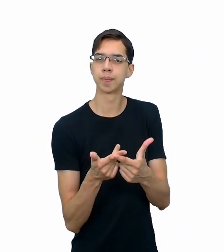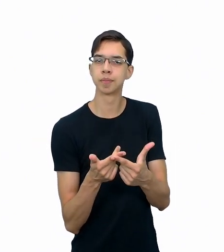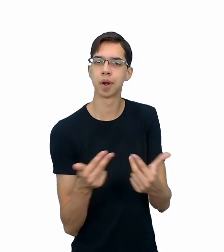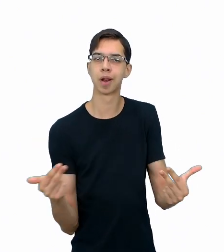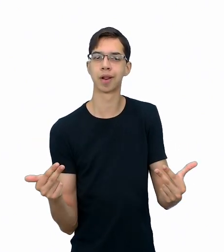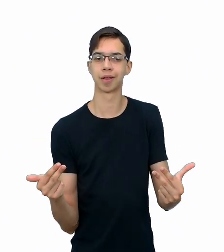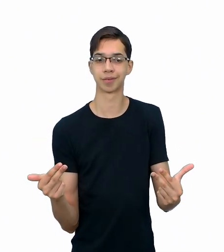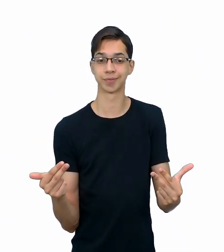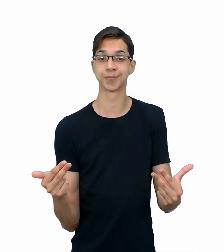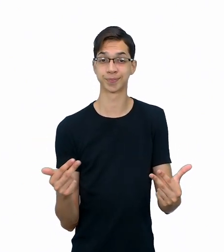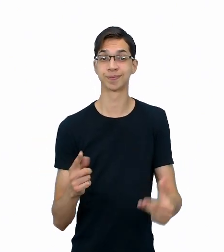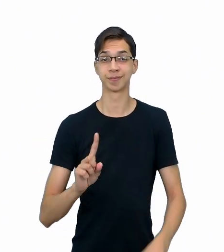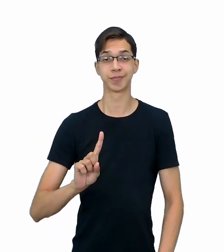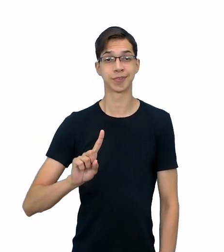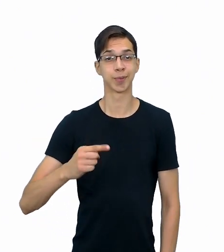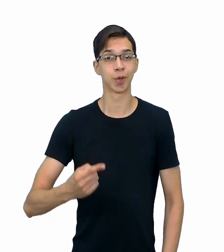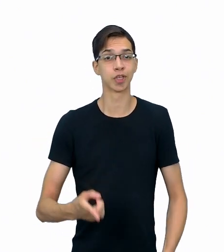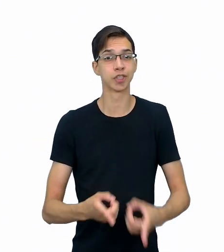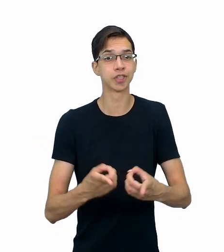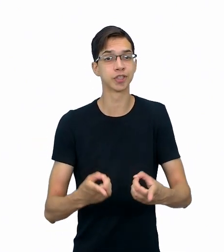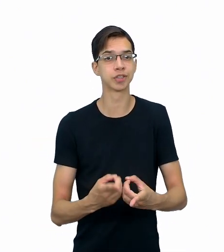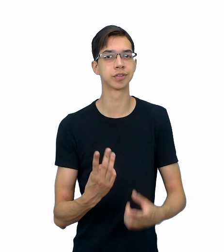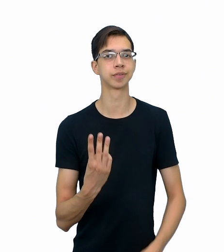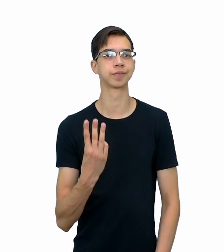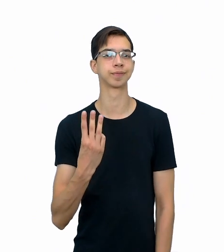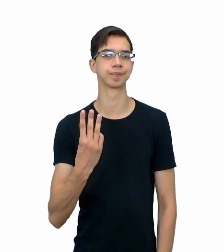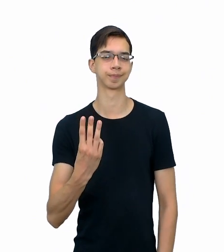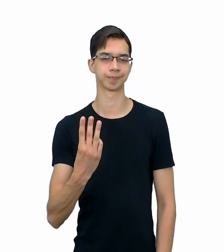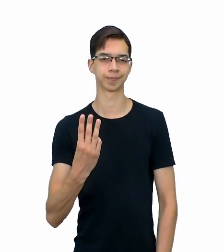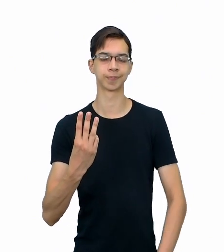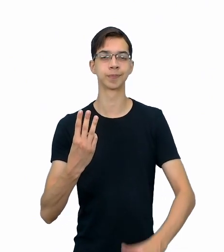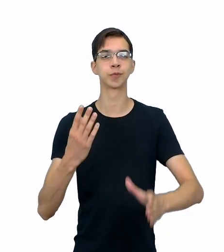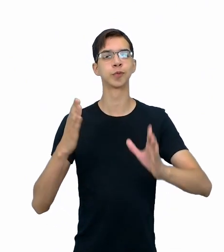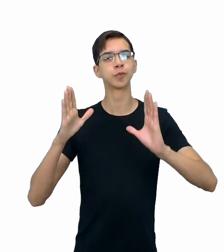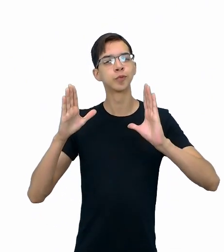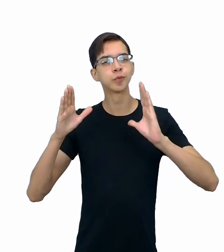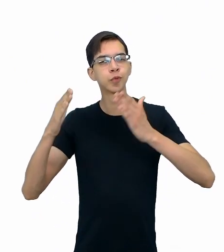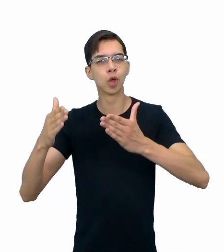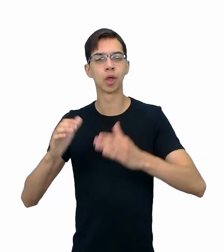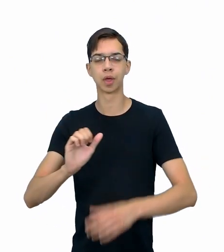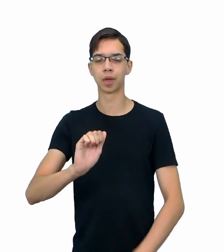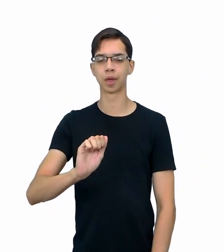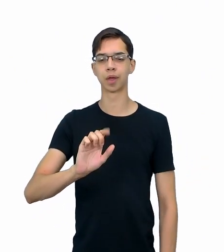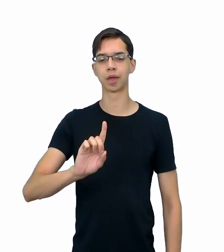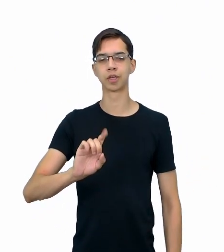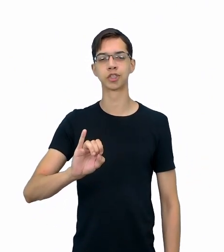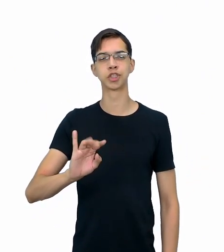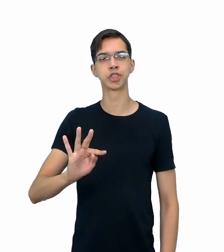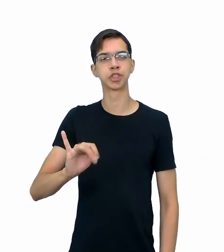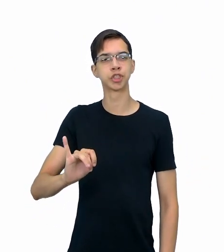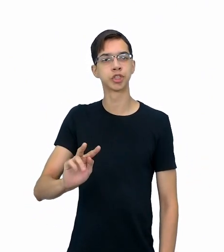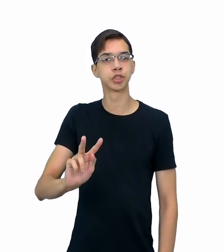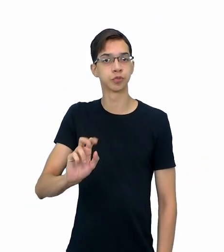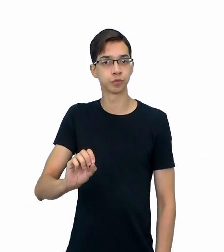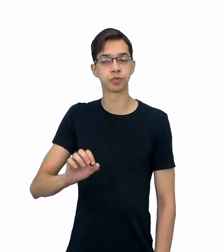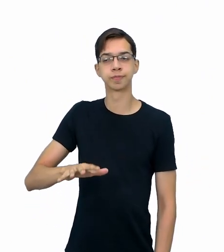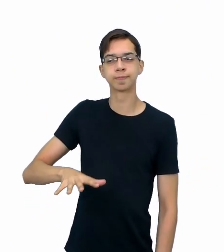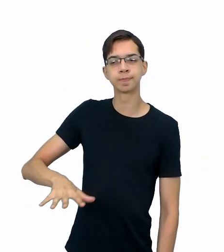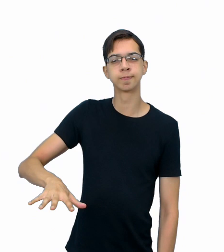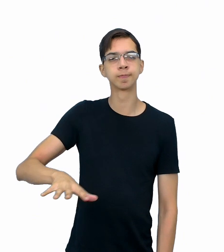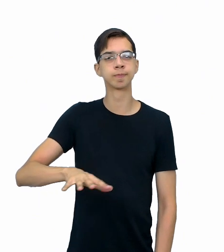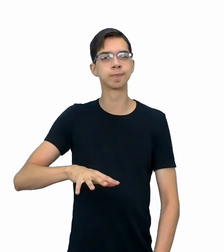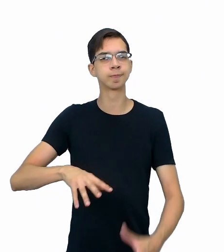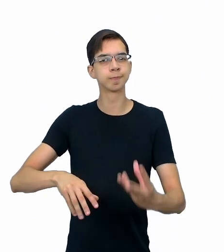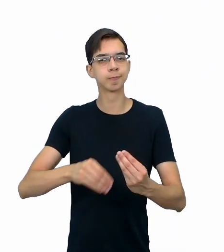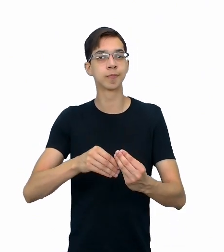didática 3, nós voltamos o nosso olhar para o campo aditivo, mas com foco ali em falar sobre